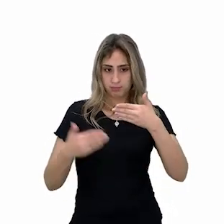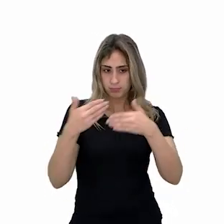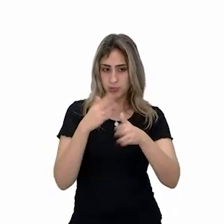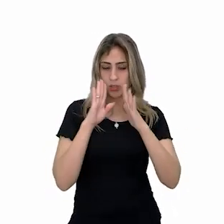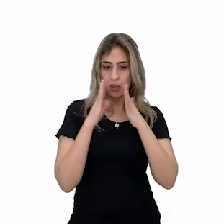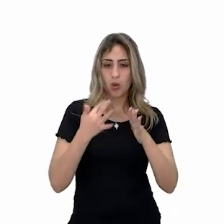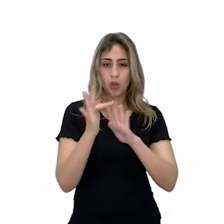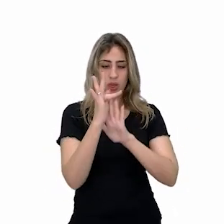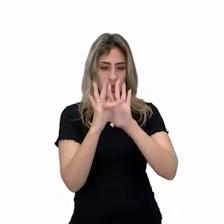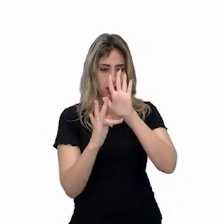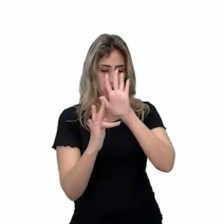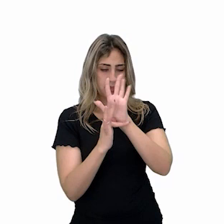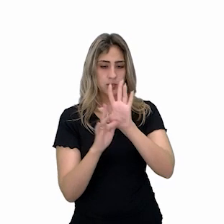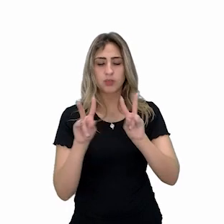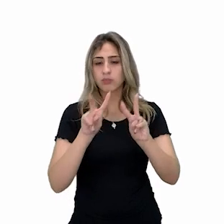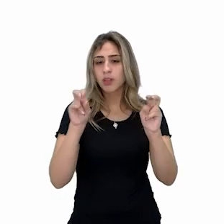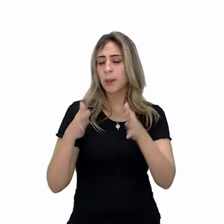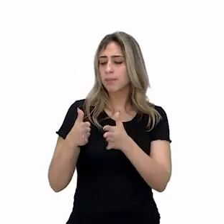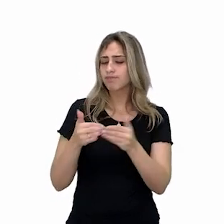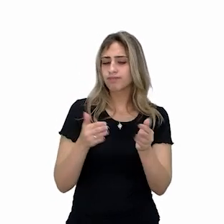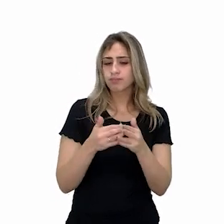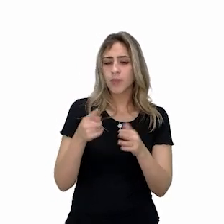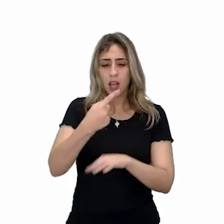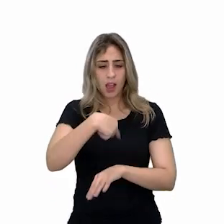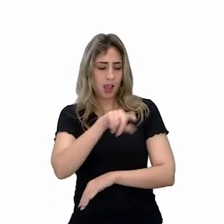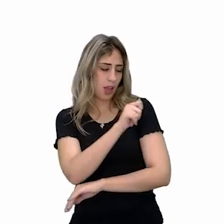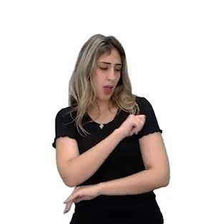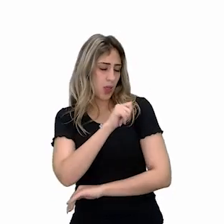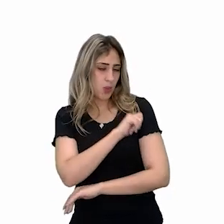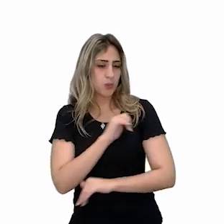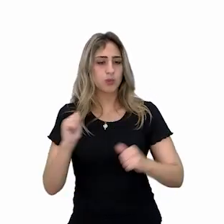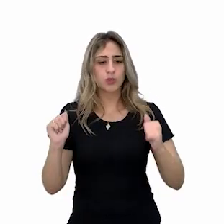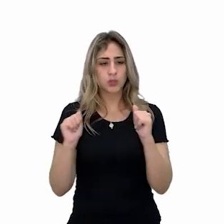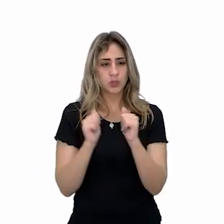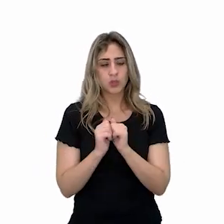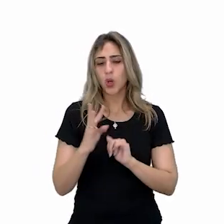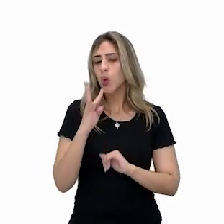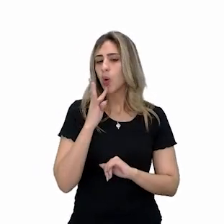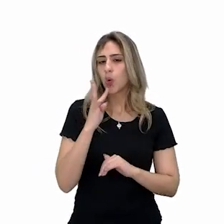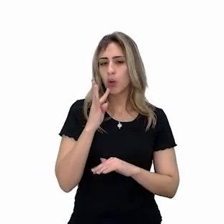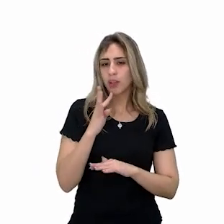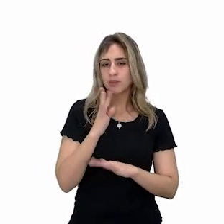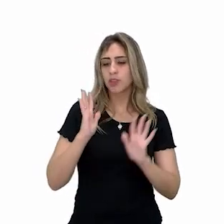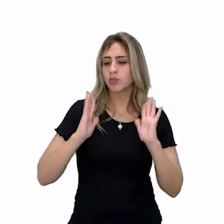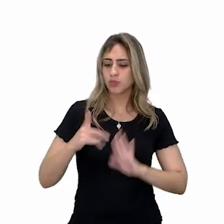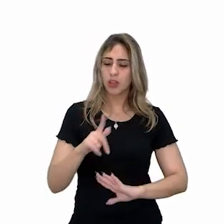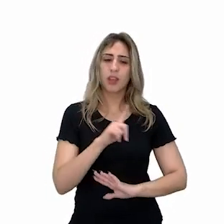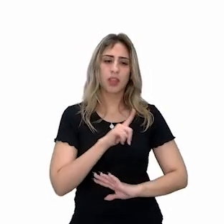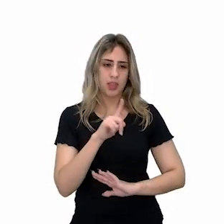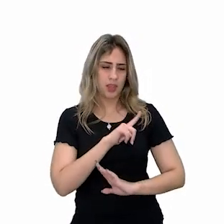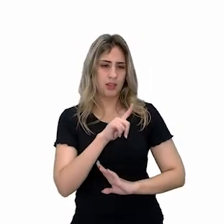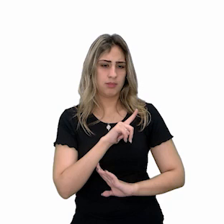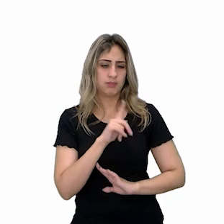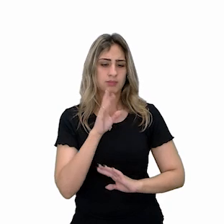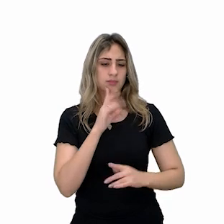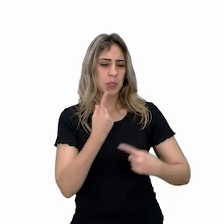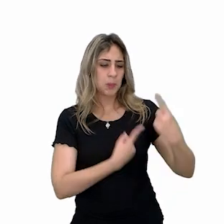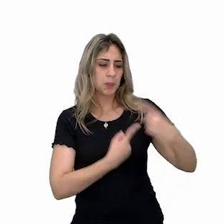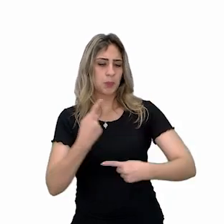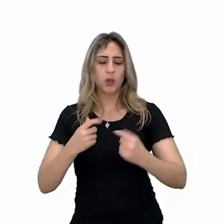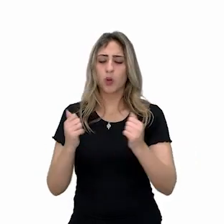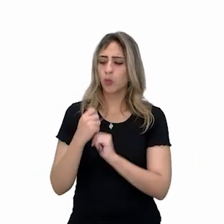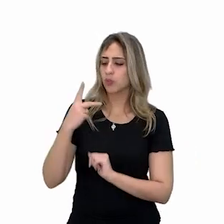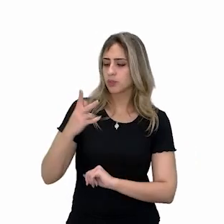do texto, é solicitado que os estudantes, junto com os conhecimentos que eles já tenham, eles debatam com os